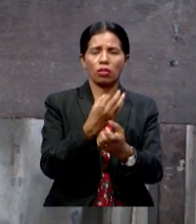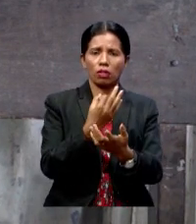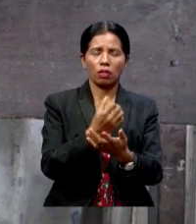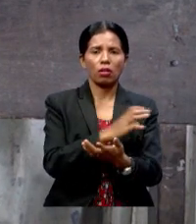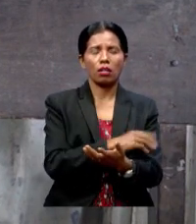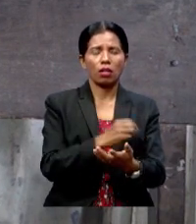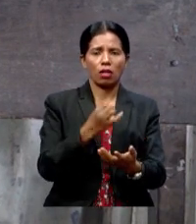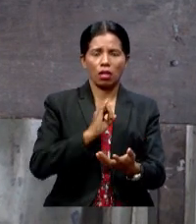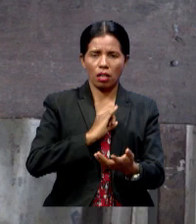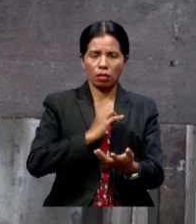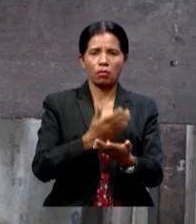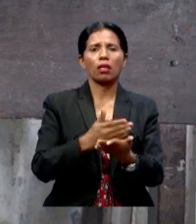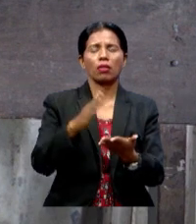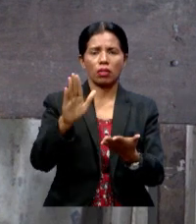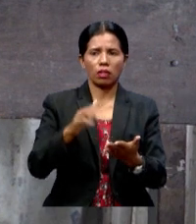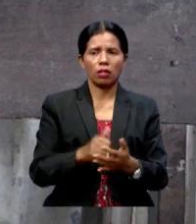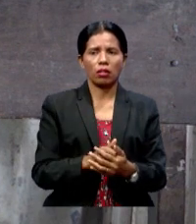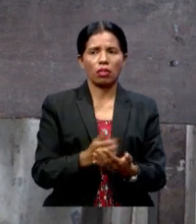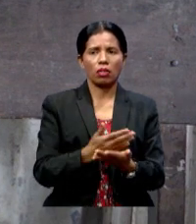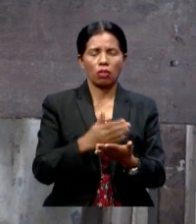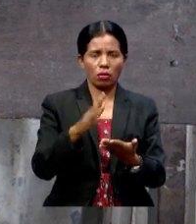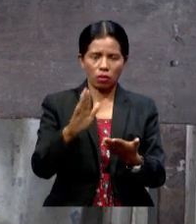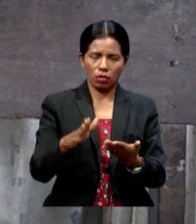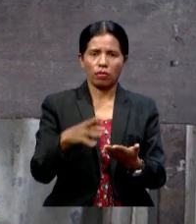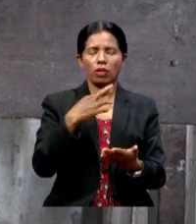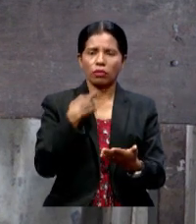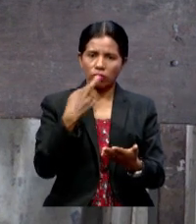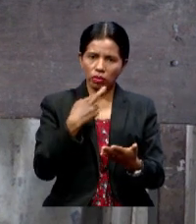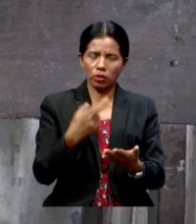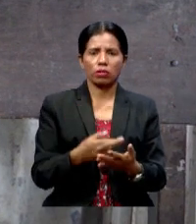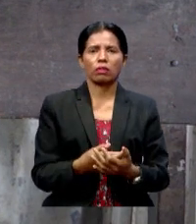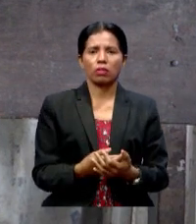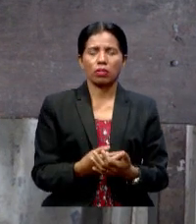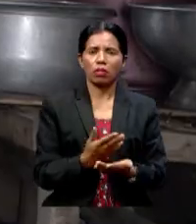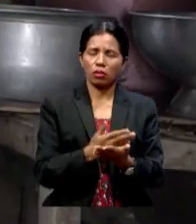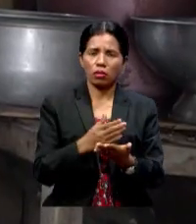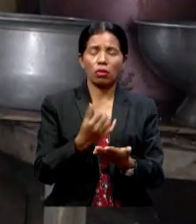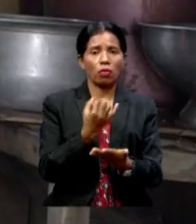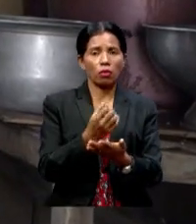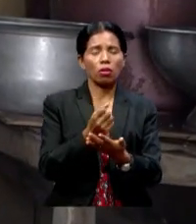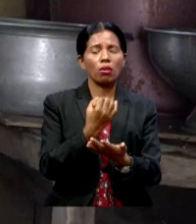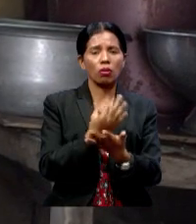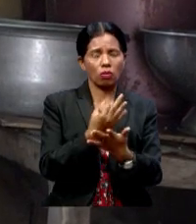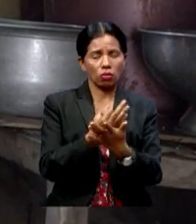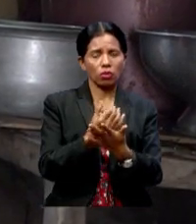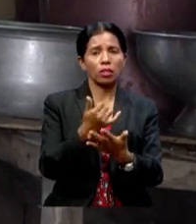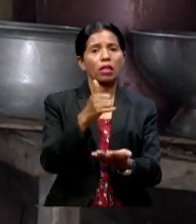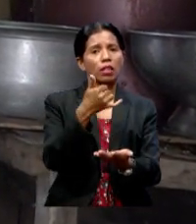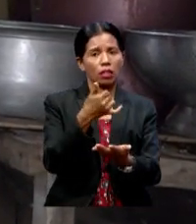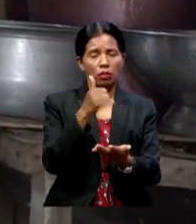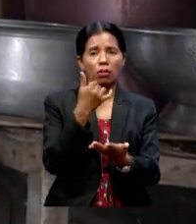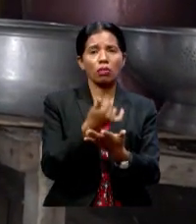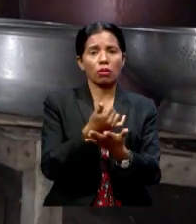hau ba haolo ve, anis o holo pali, os, fo am de fo sur cielo